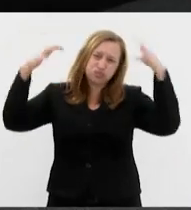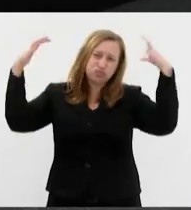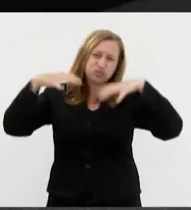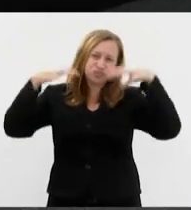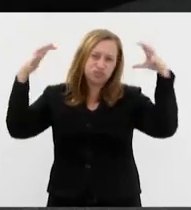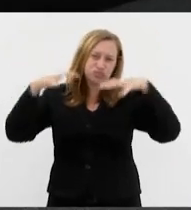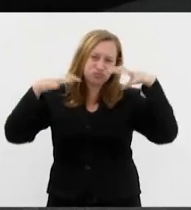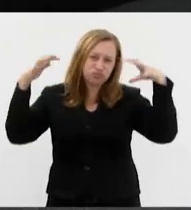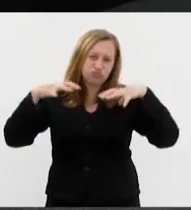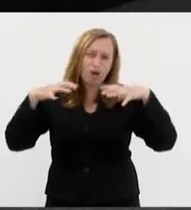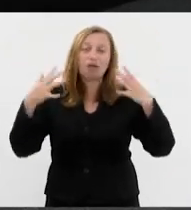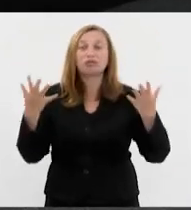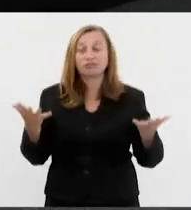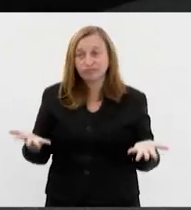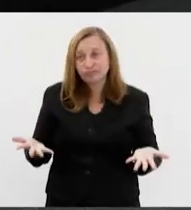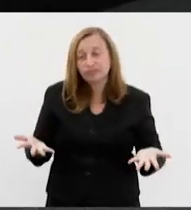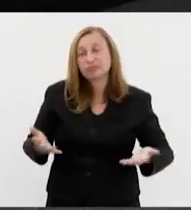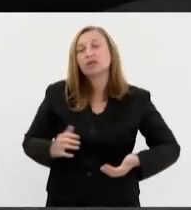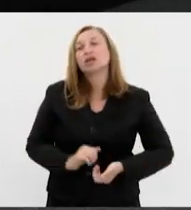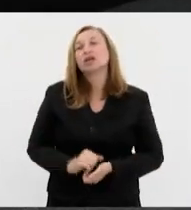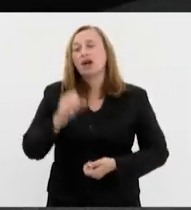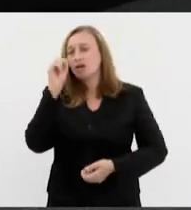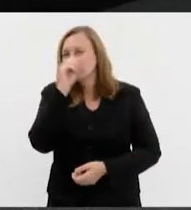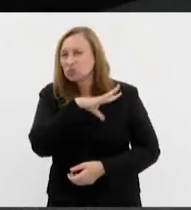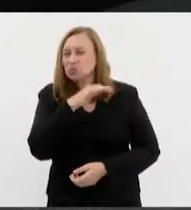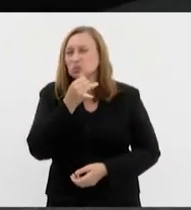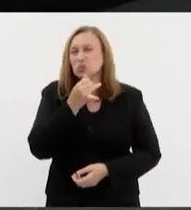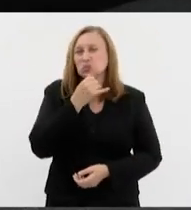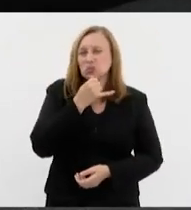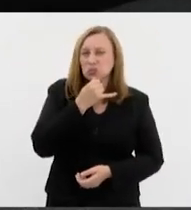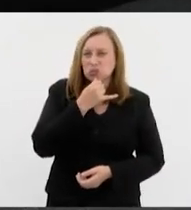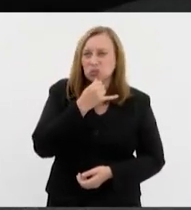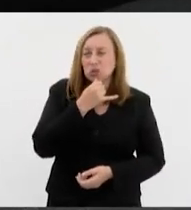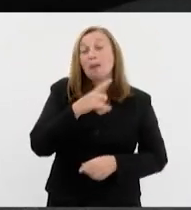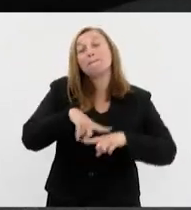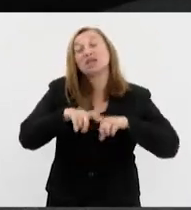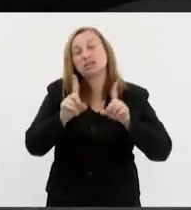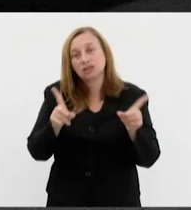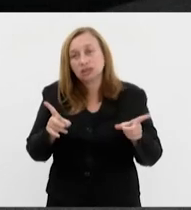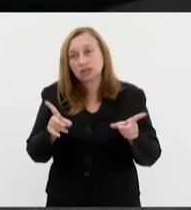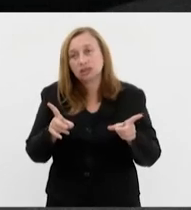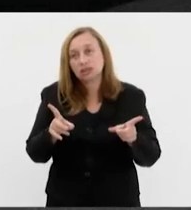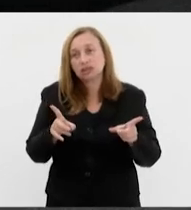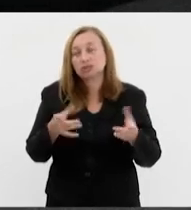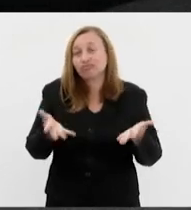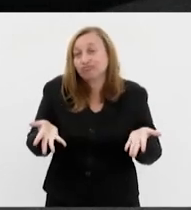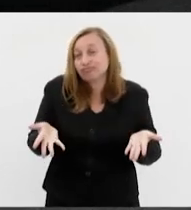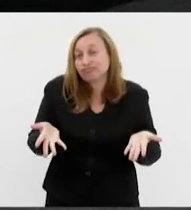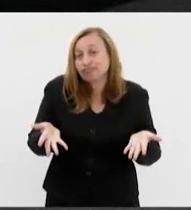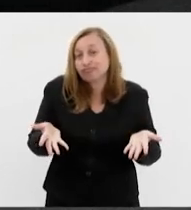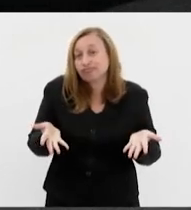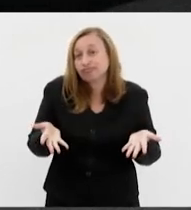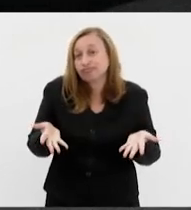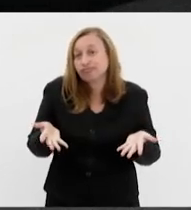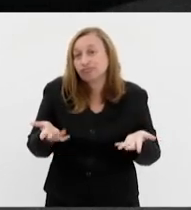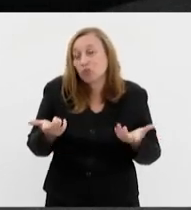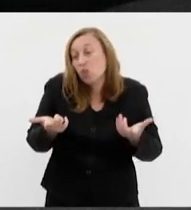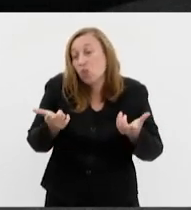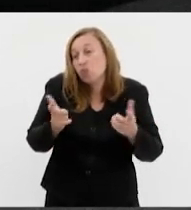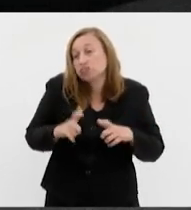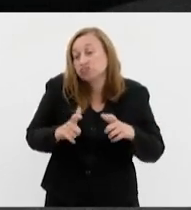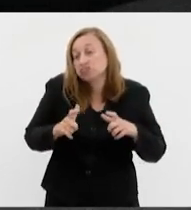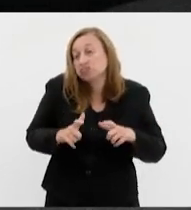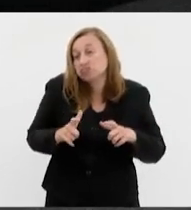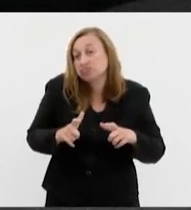situação extremamente absurda, trágica e dramática. Mas de uma situação onde não se pôde